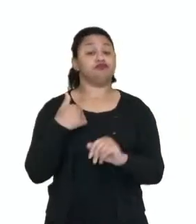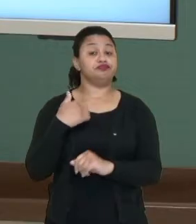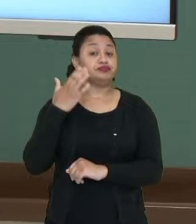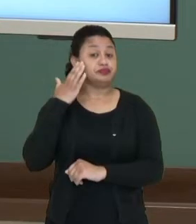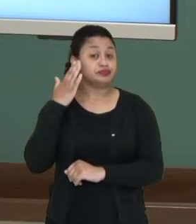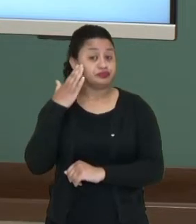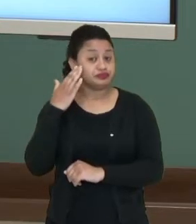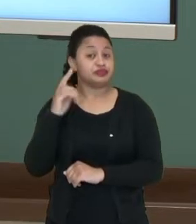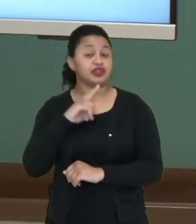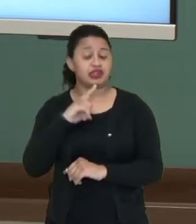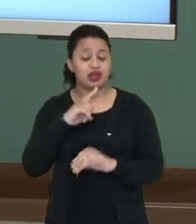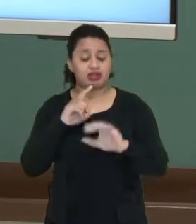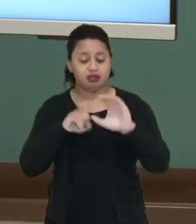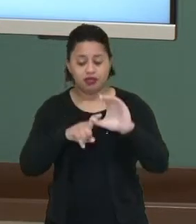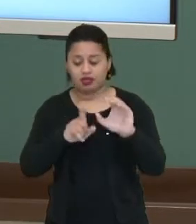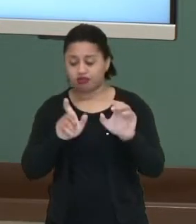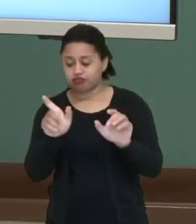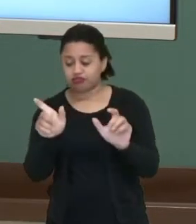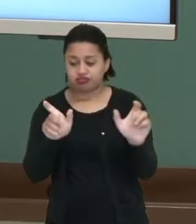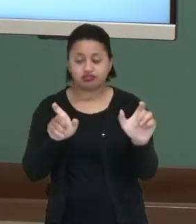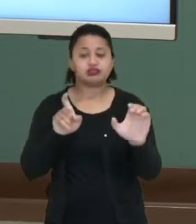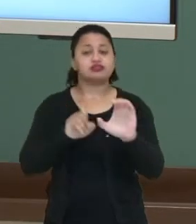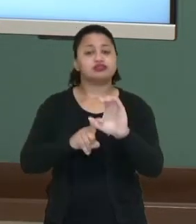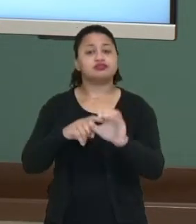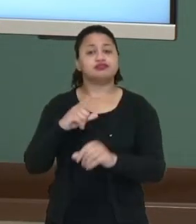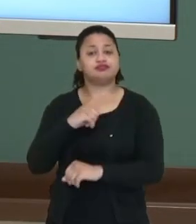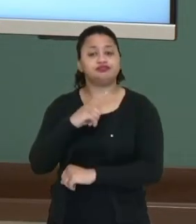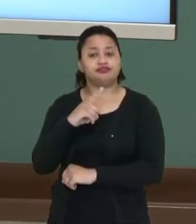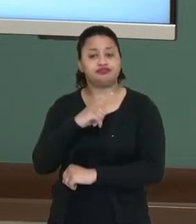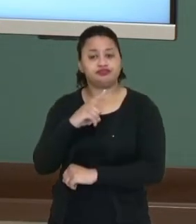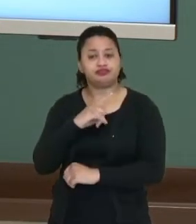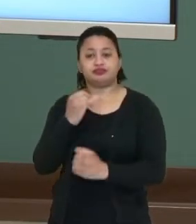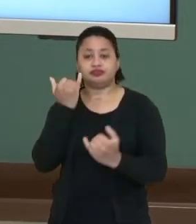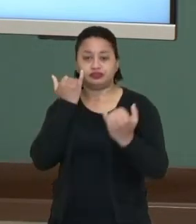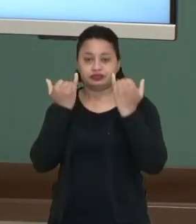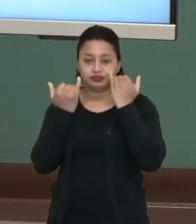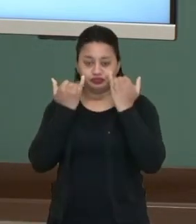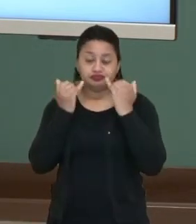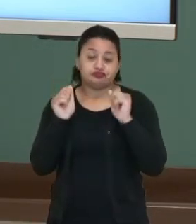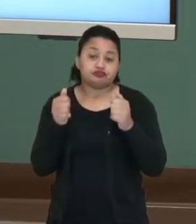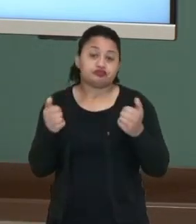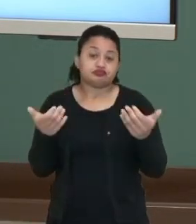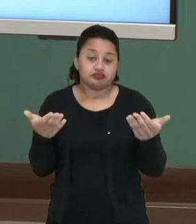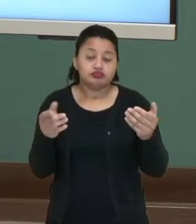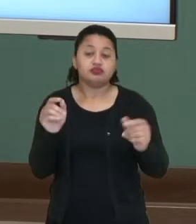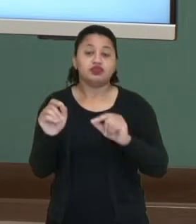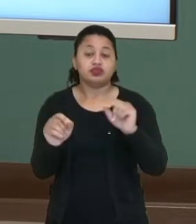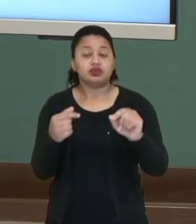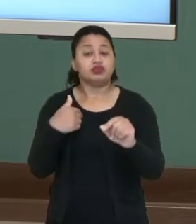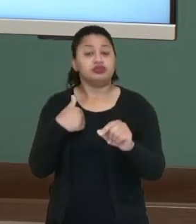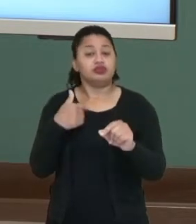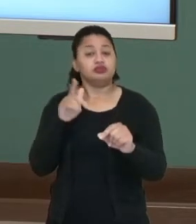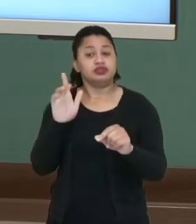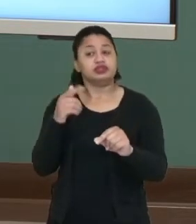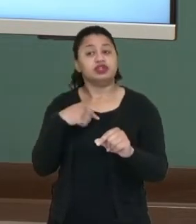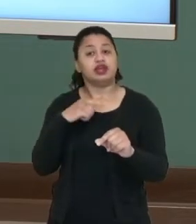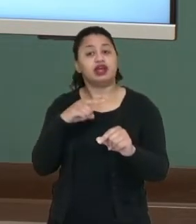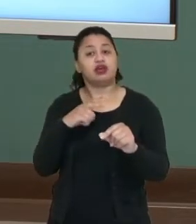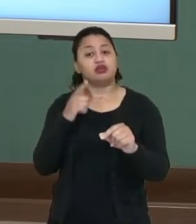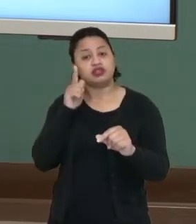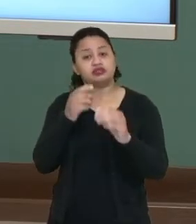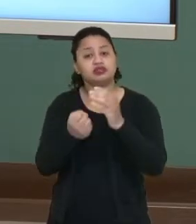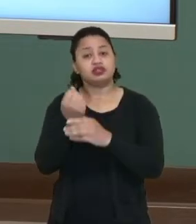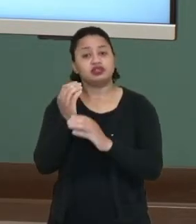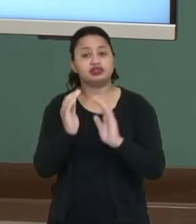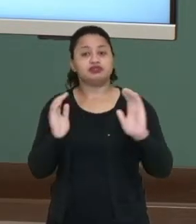uma dependência. Já entendemos que existe uma dependência de informações. Logo, vamos estabelecer uma função. Distância